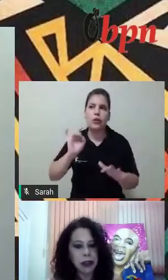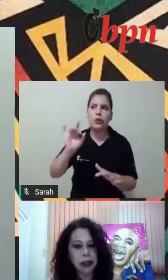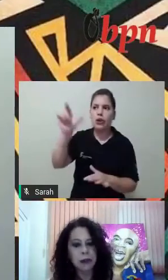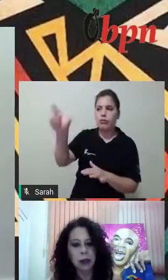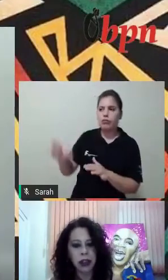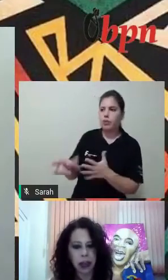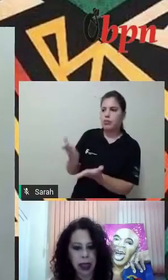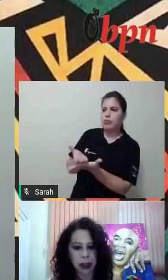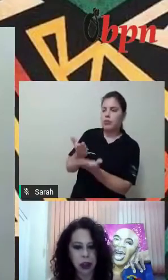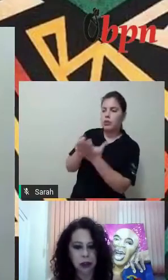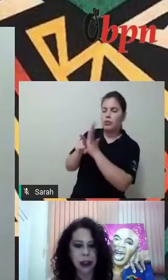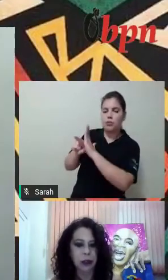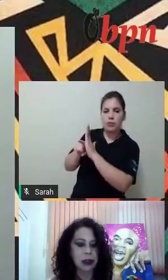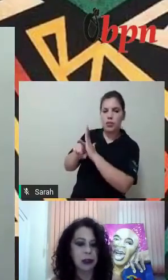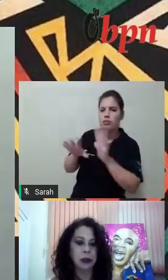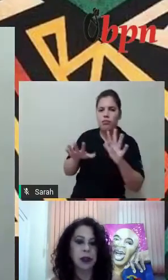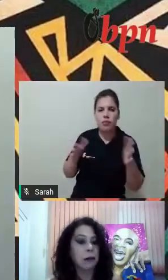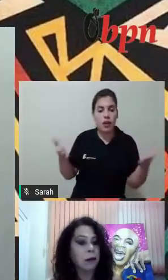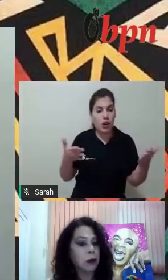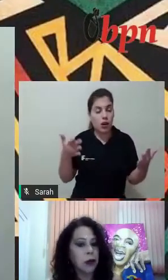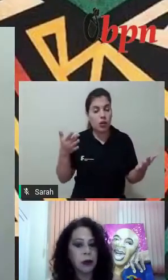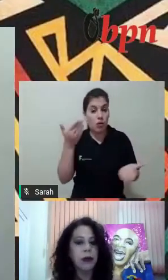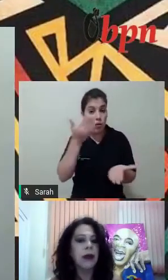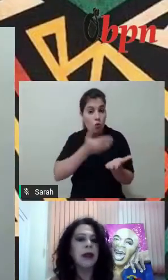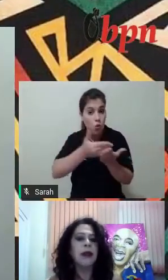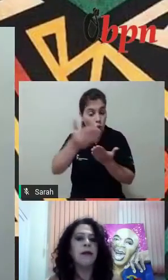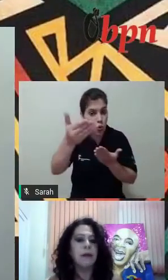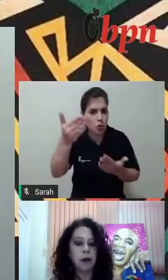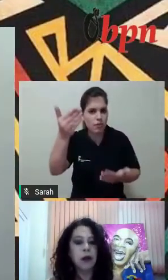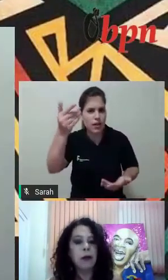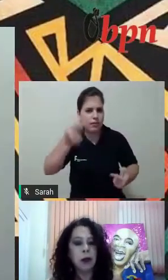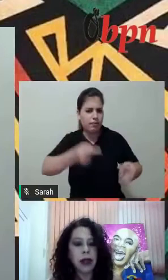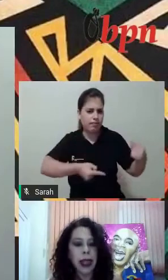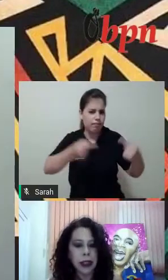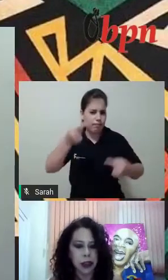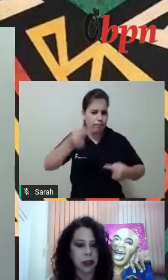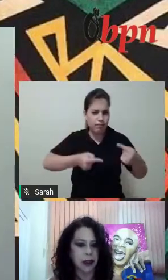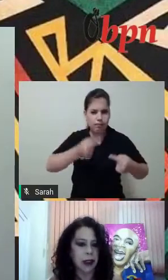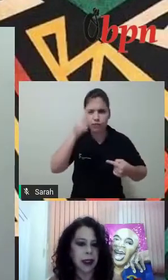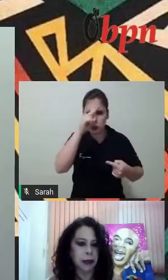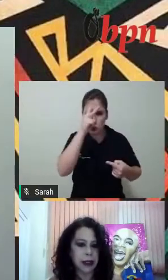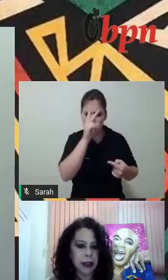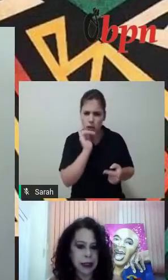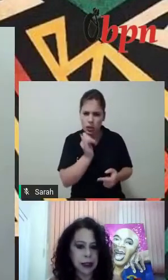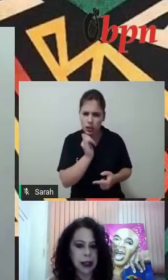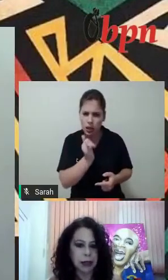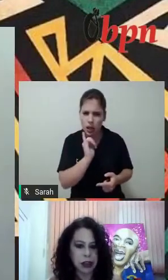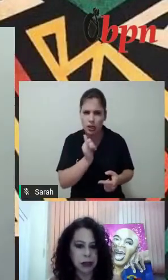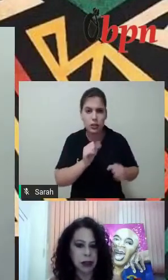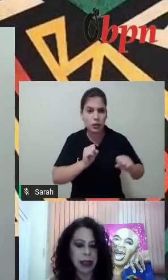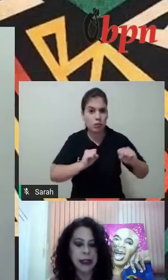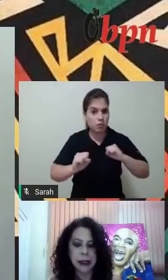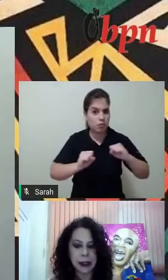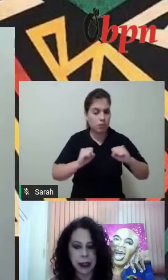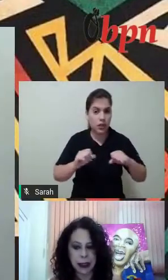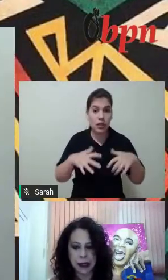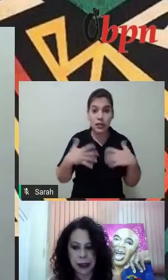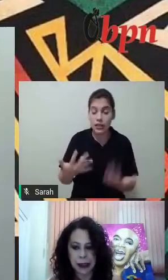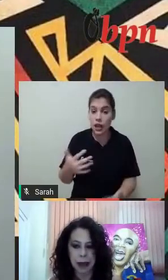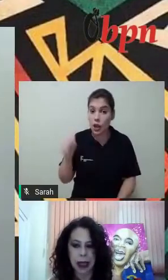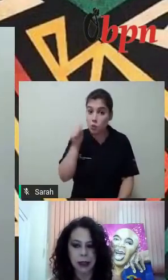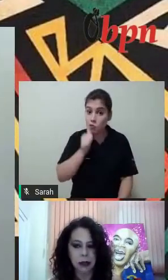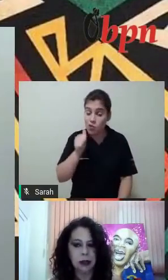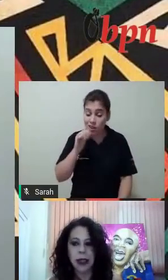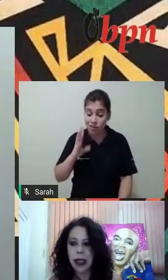entrar numa disputa de narrativa e numa disputa muito, muito potente. E a presença de travesti, mulheres trans negras